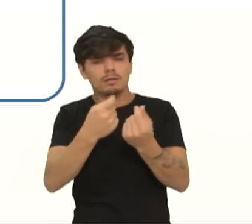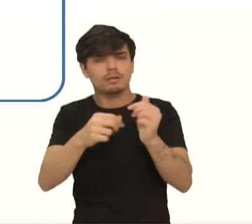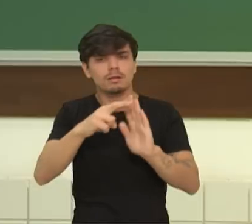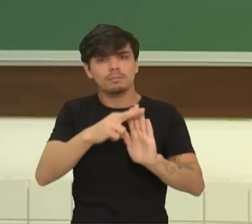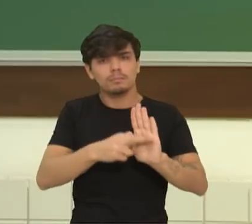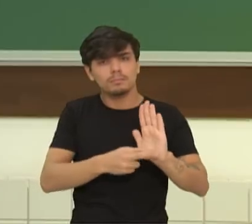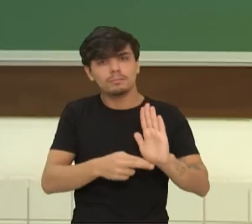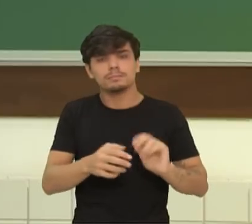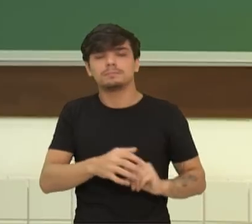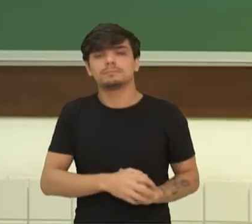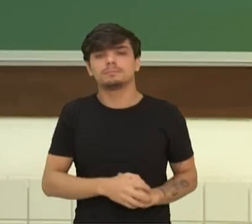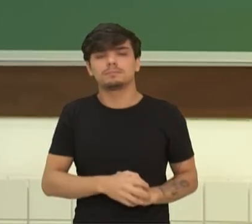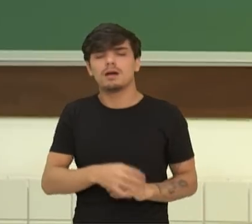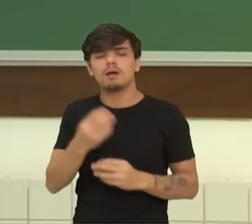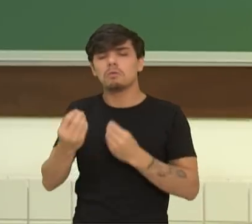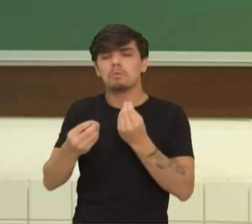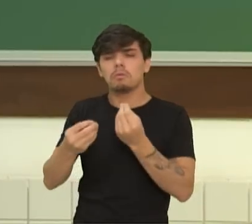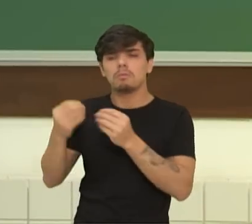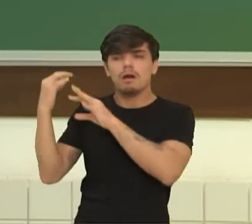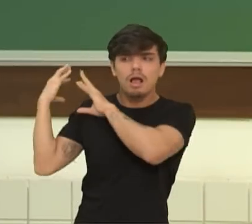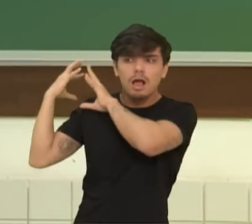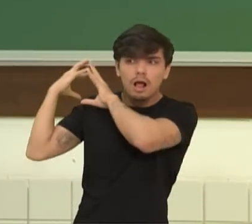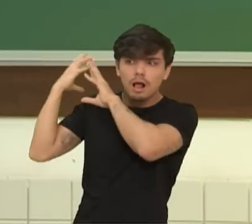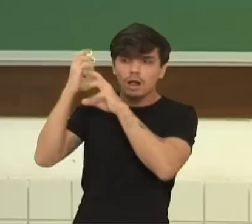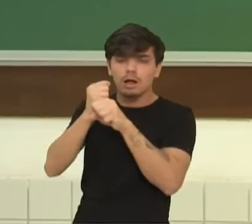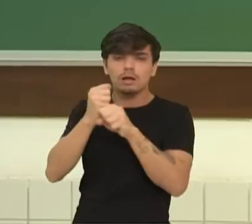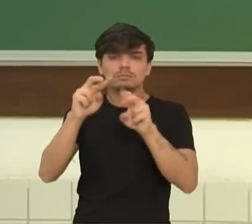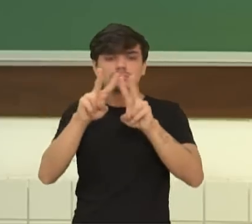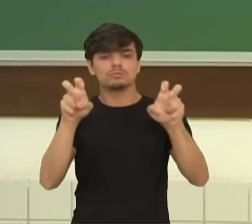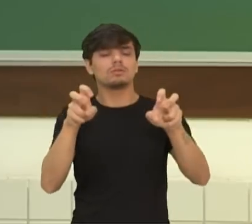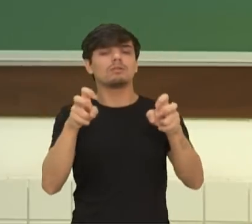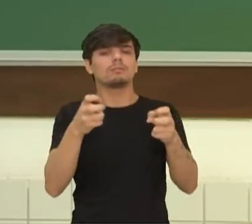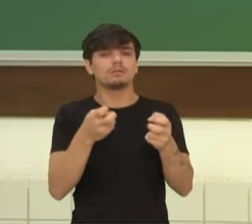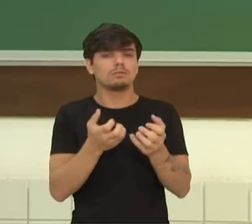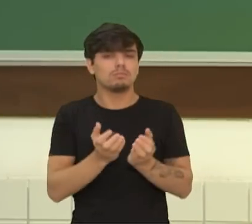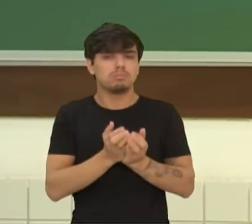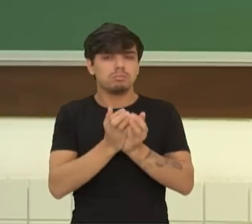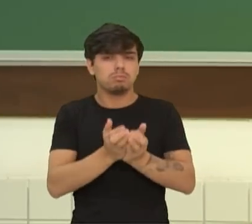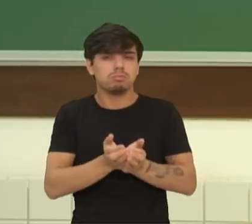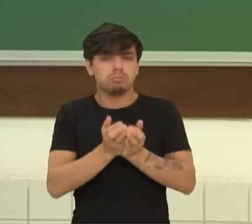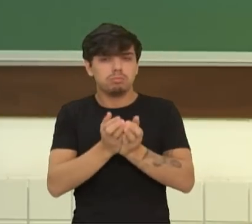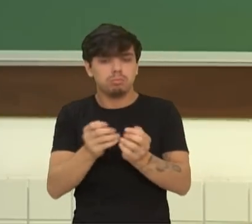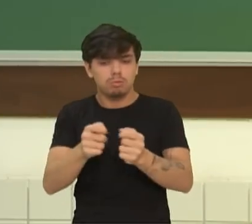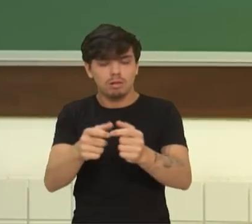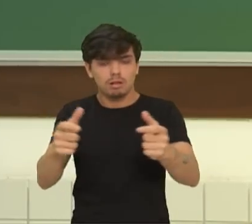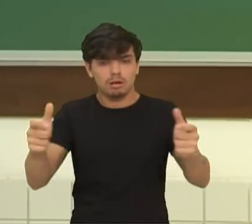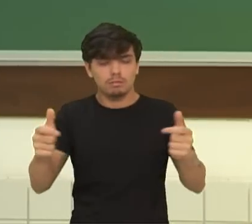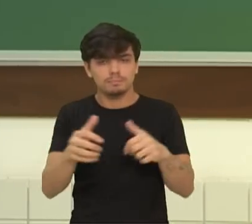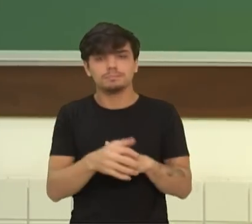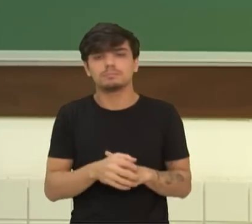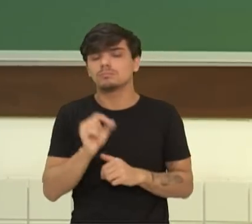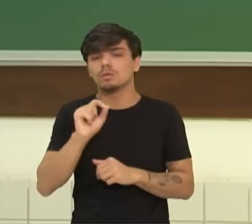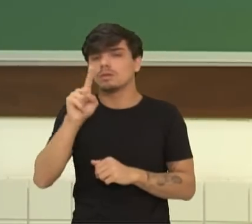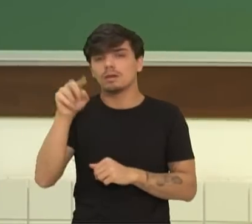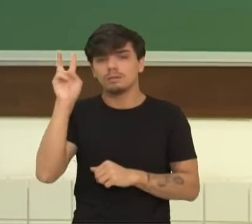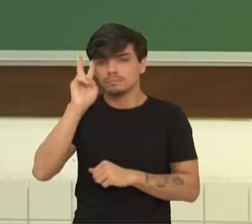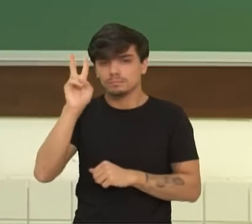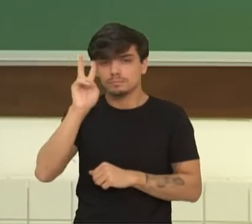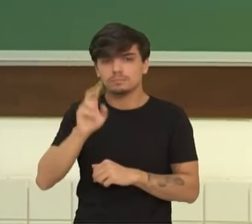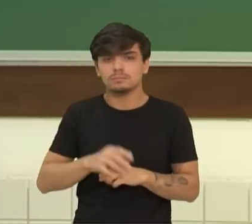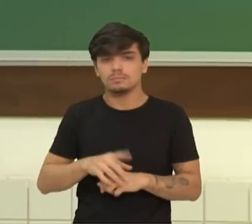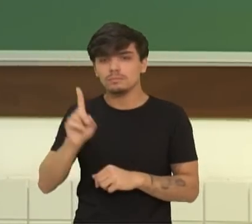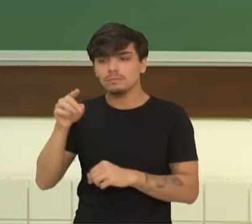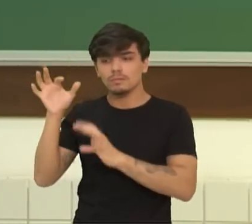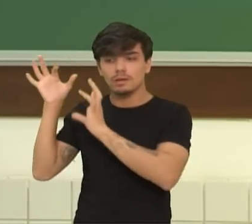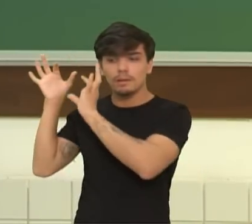trouxe lá de trás as grandes navegações? Porque a professora sempre fala, o que é história? Uma